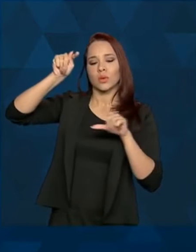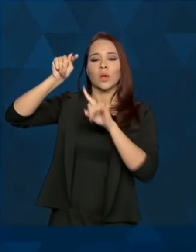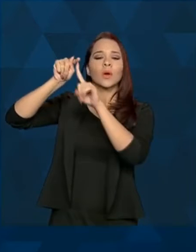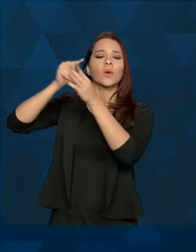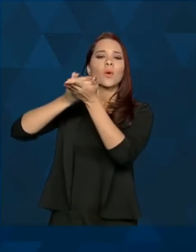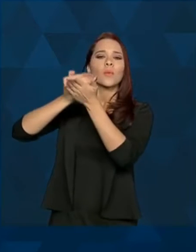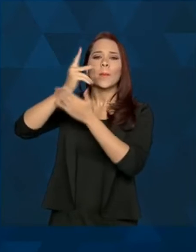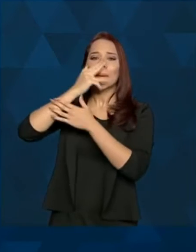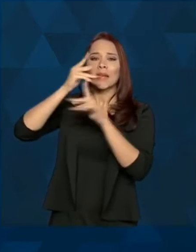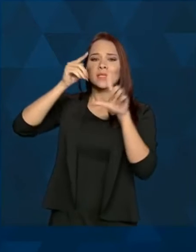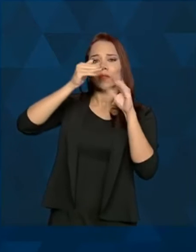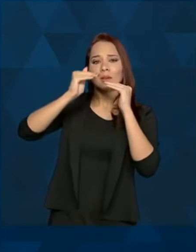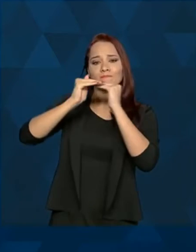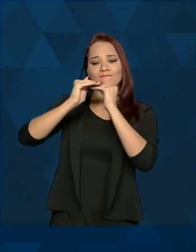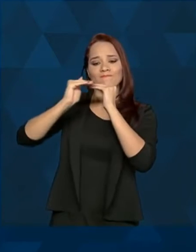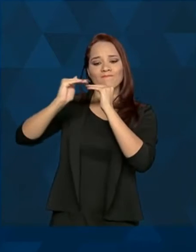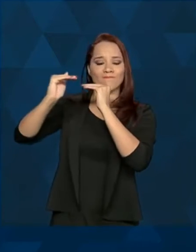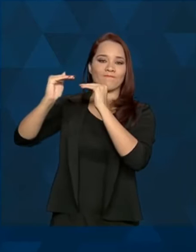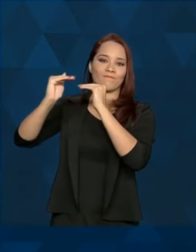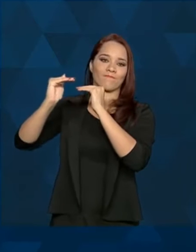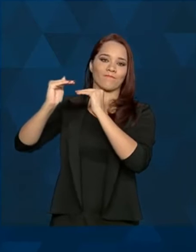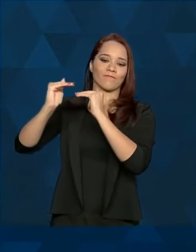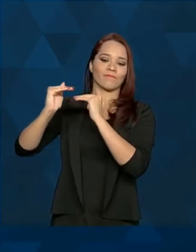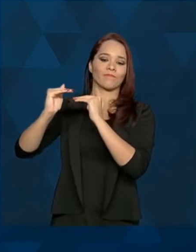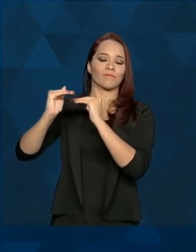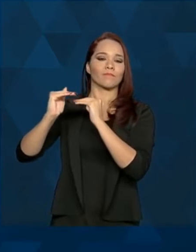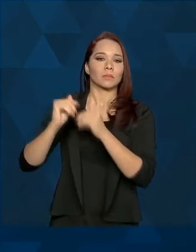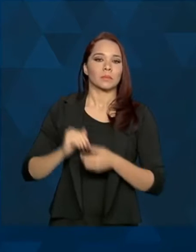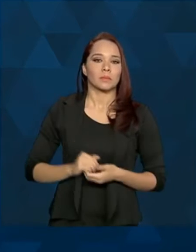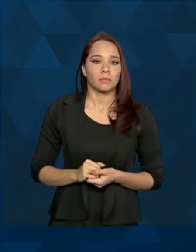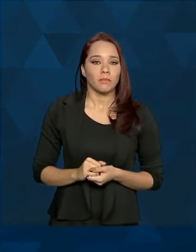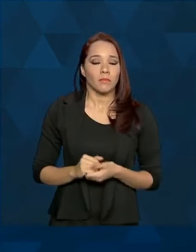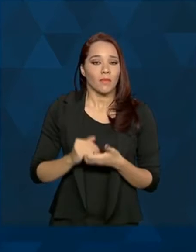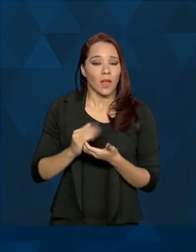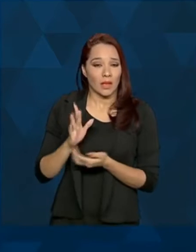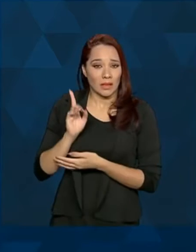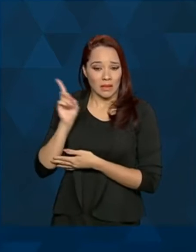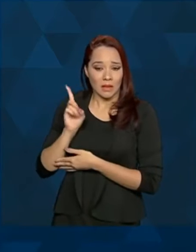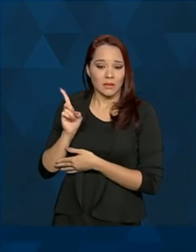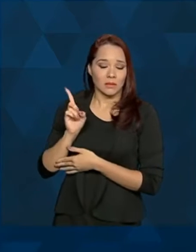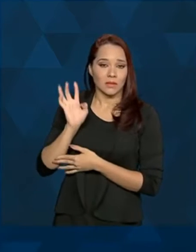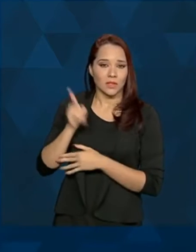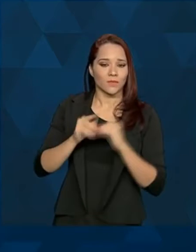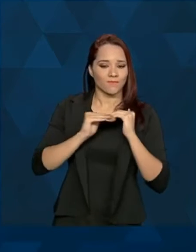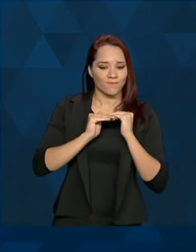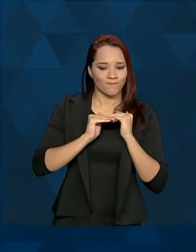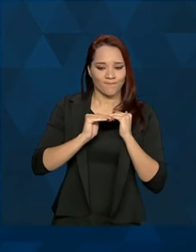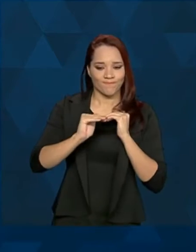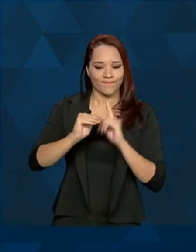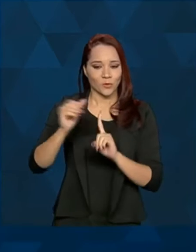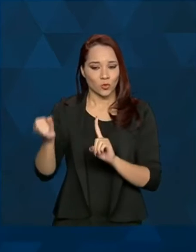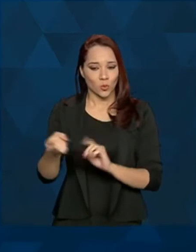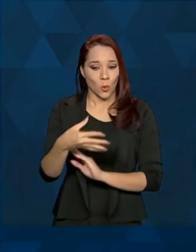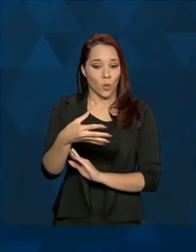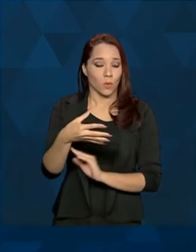encaminha para uma estabilidade. É claro que essa tendência de uma estabilidade de novos